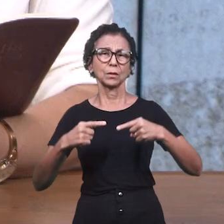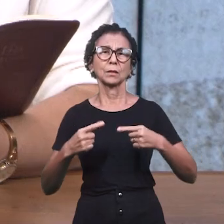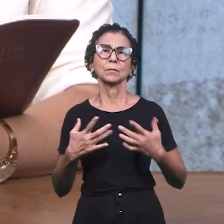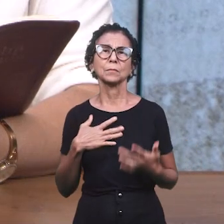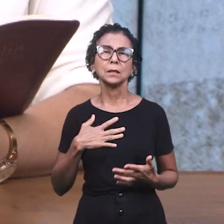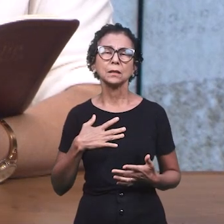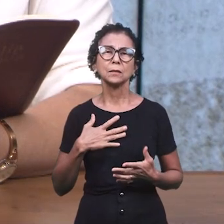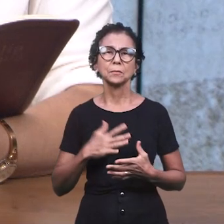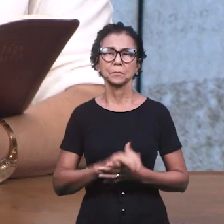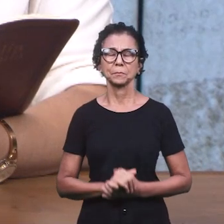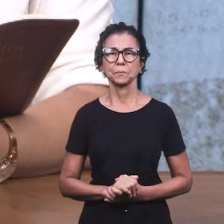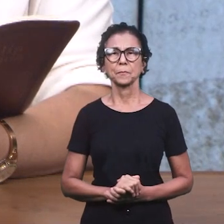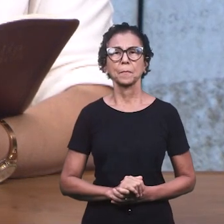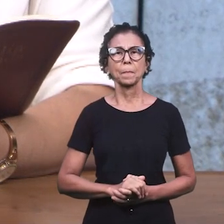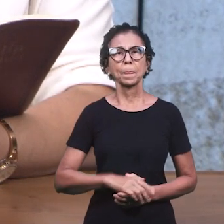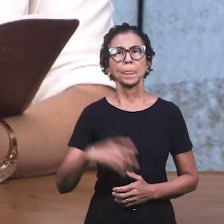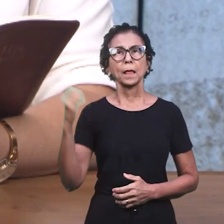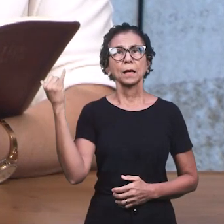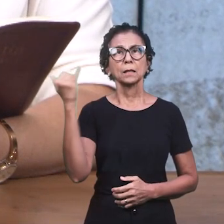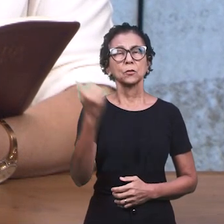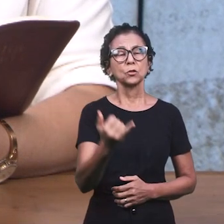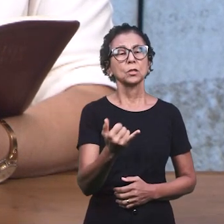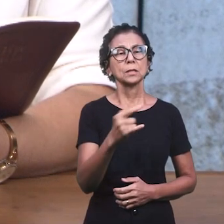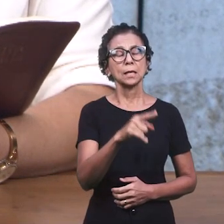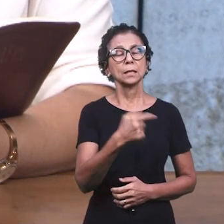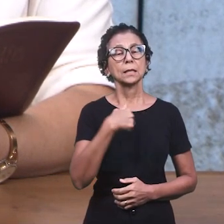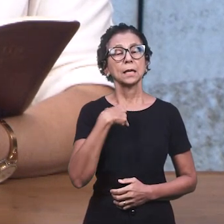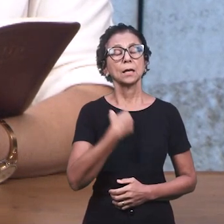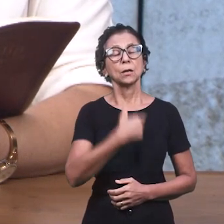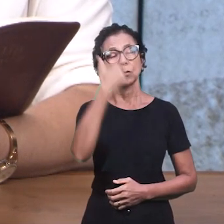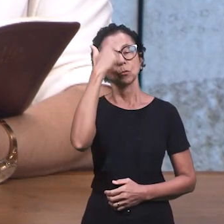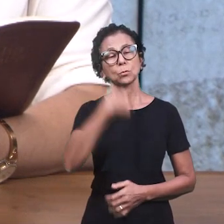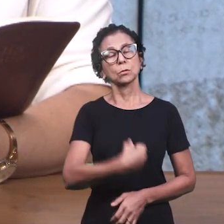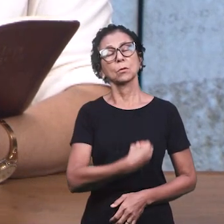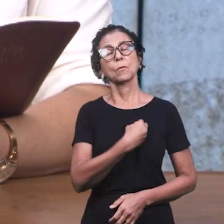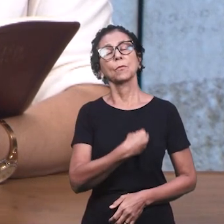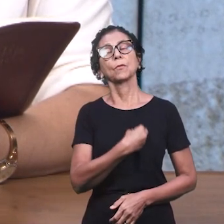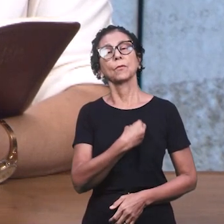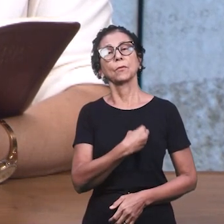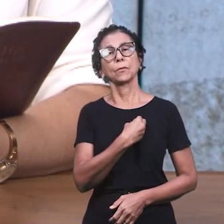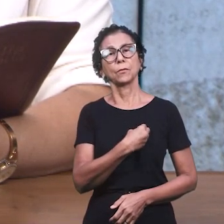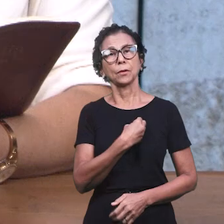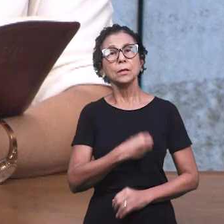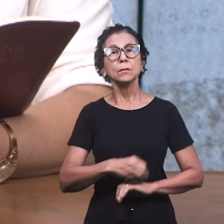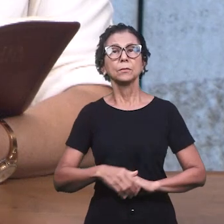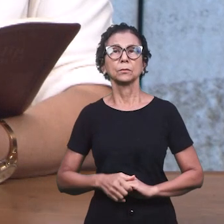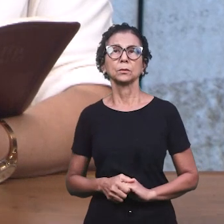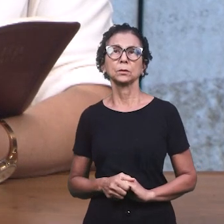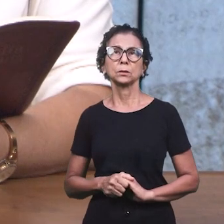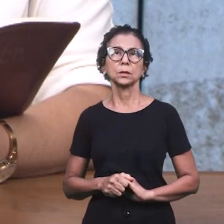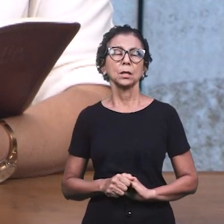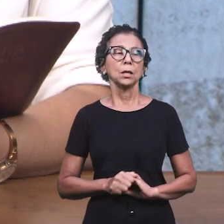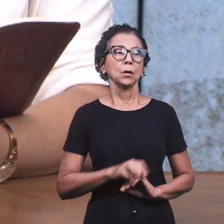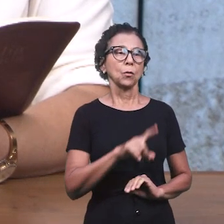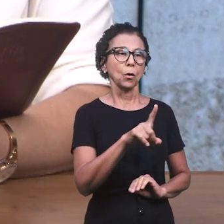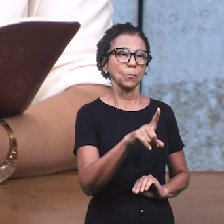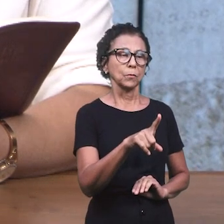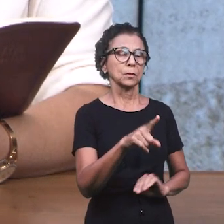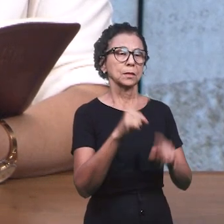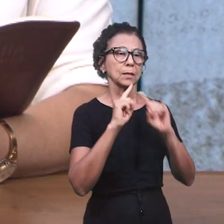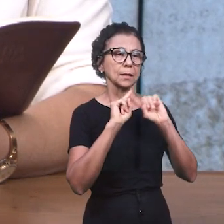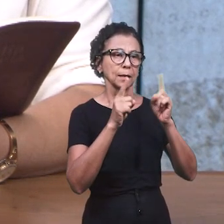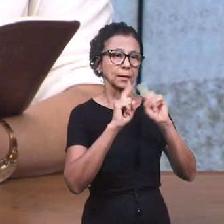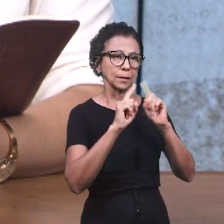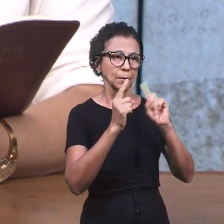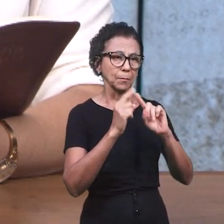Dize-lhes: assim eu vivo, diz o Senhor, que, como falastes aos meus ouvidos, assim